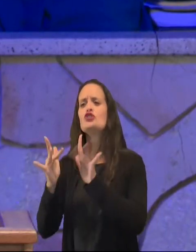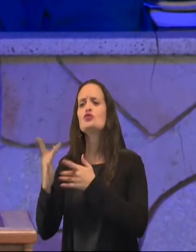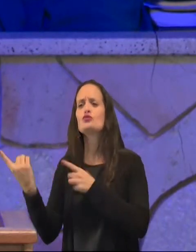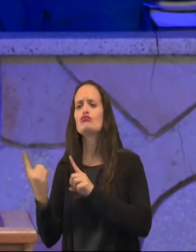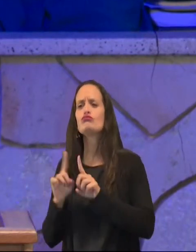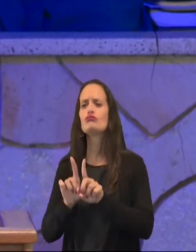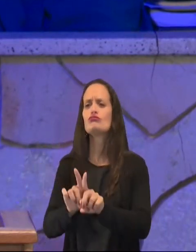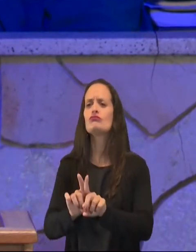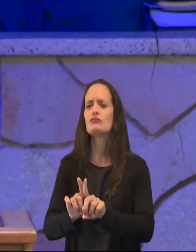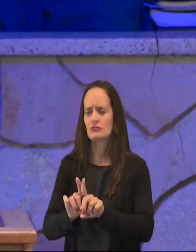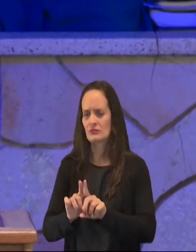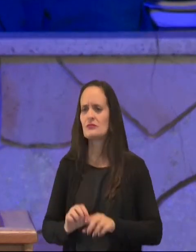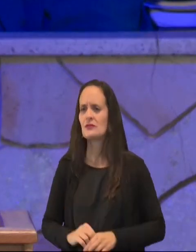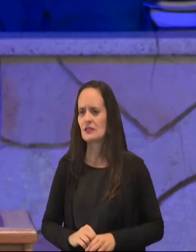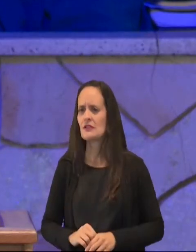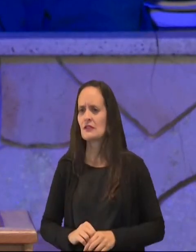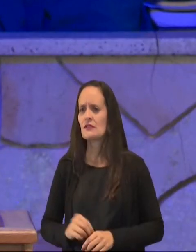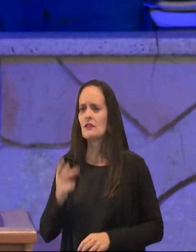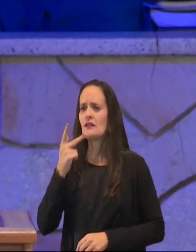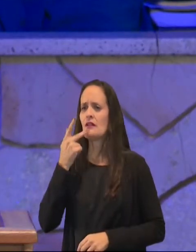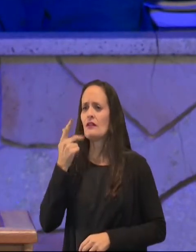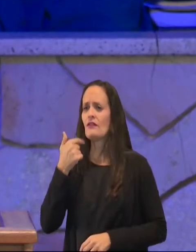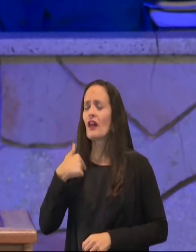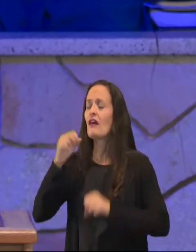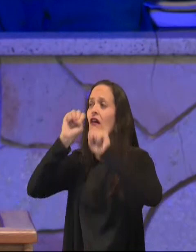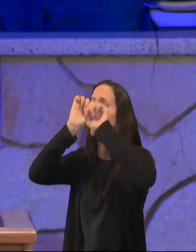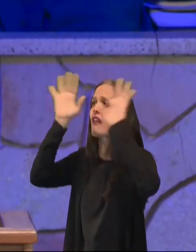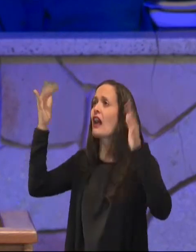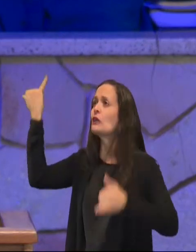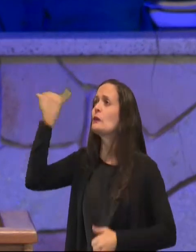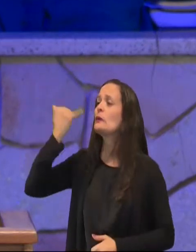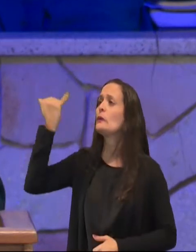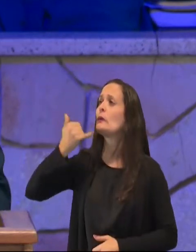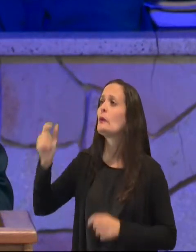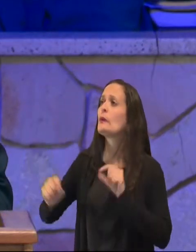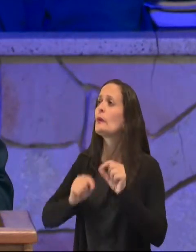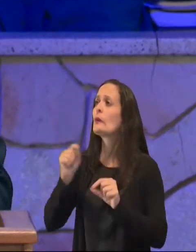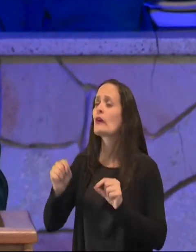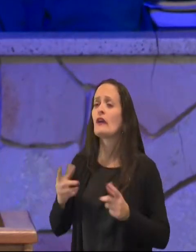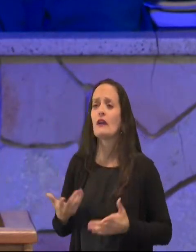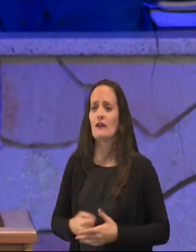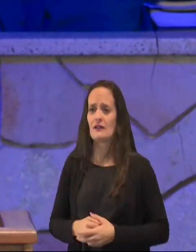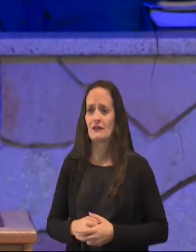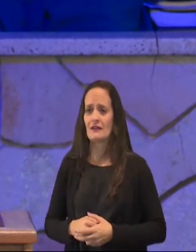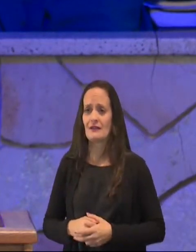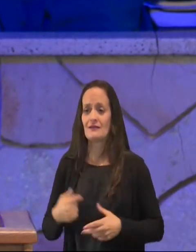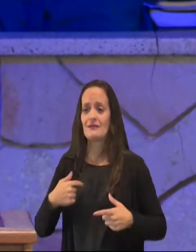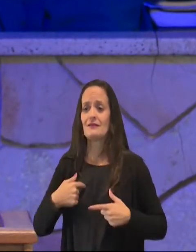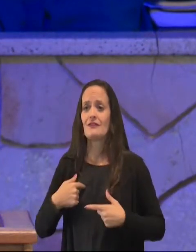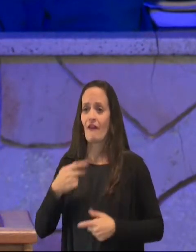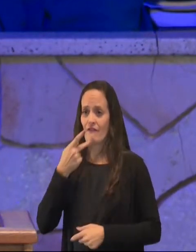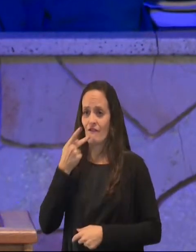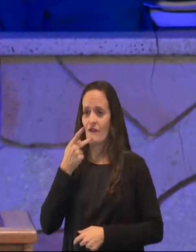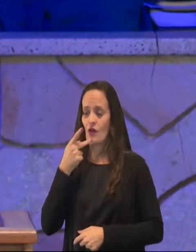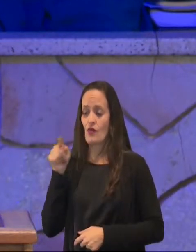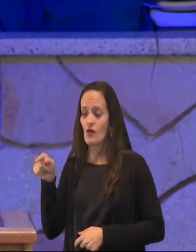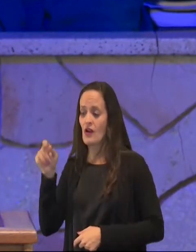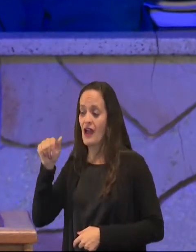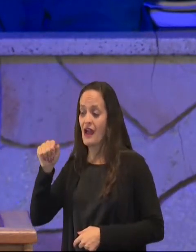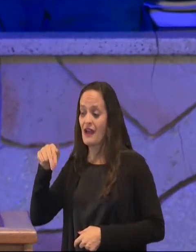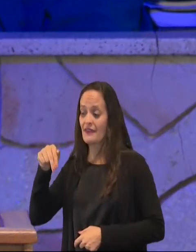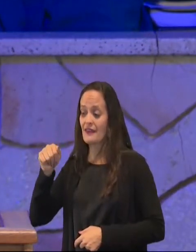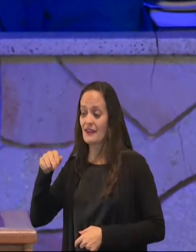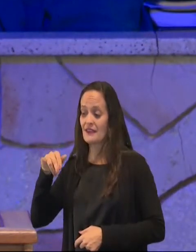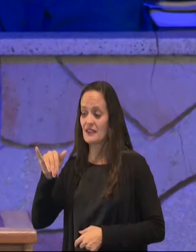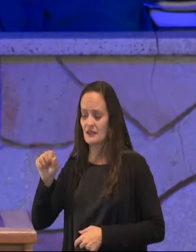E o Senhor esclarece e diz uma palavra que nós podemos entender depois nas viagens de Paulo. Ele diz: Ananias, calma,